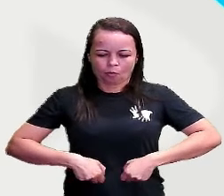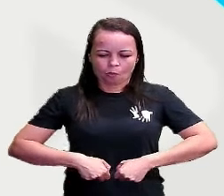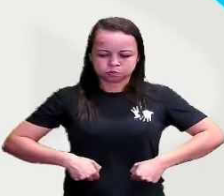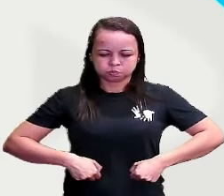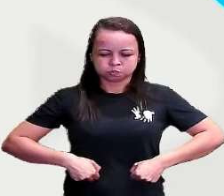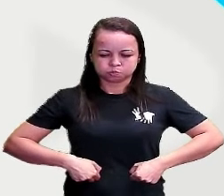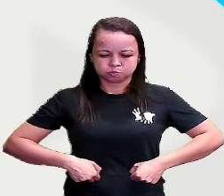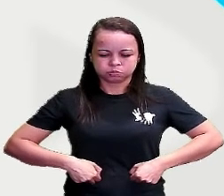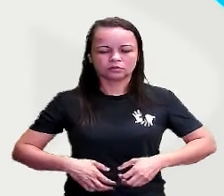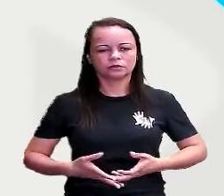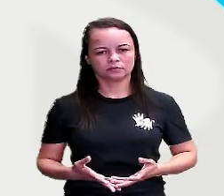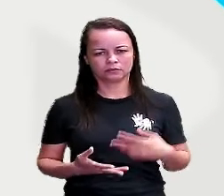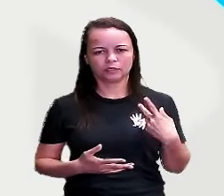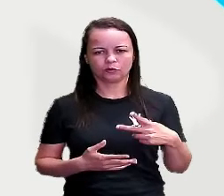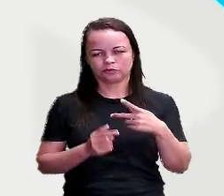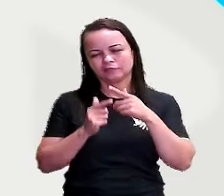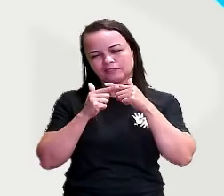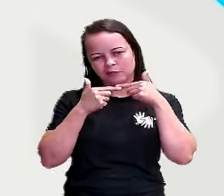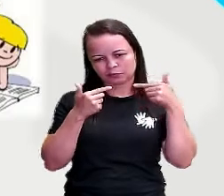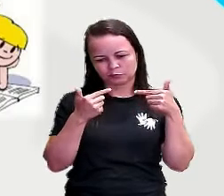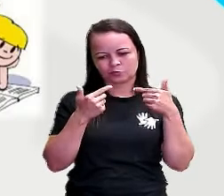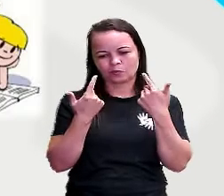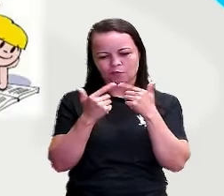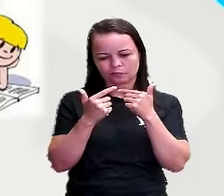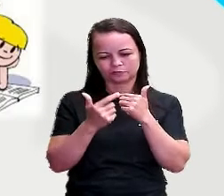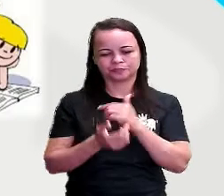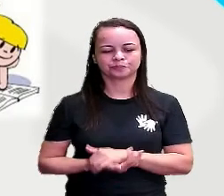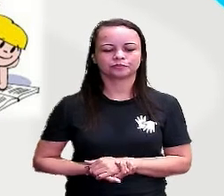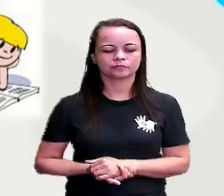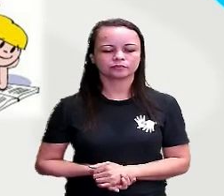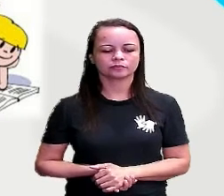caso, provocou ali um certo humor.